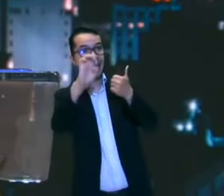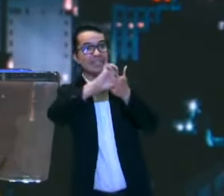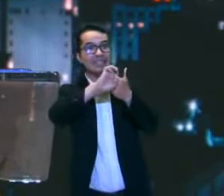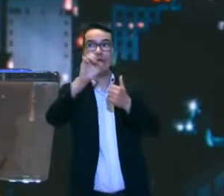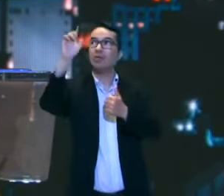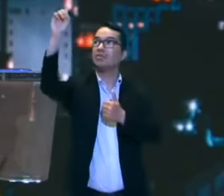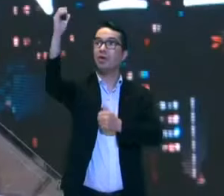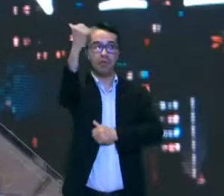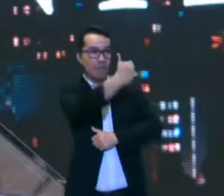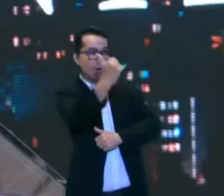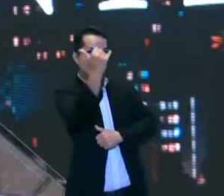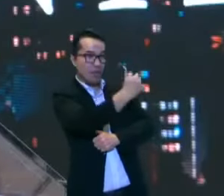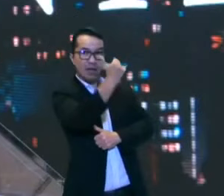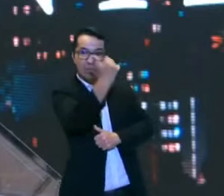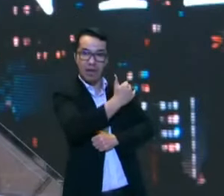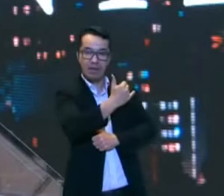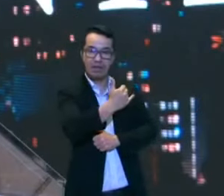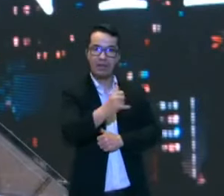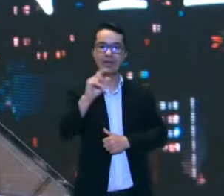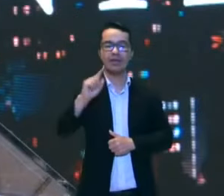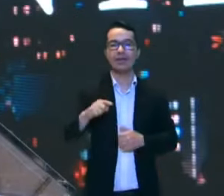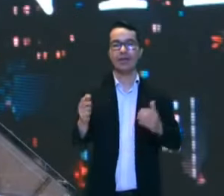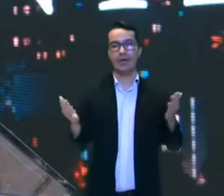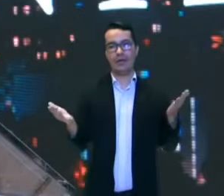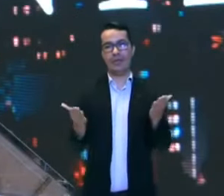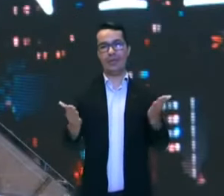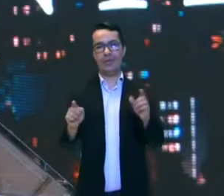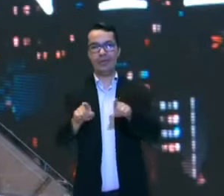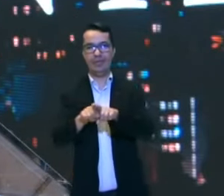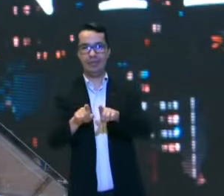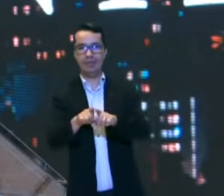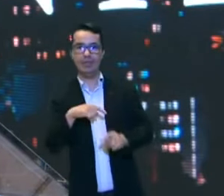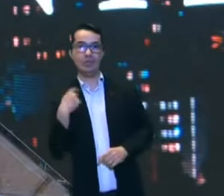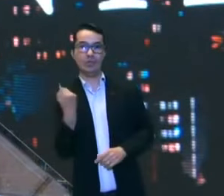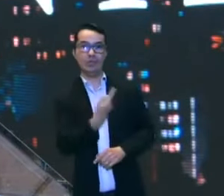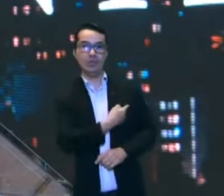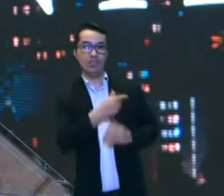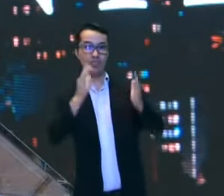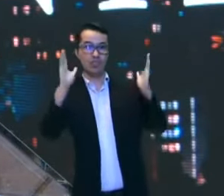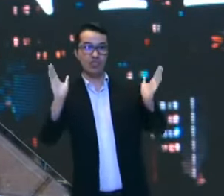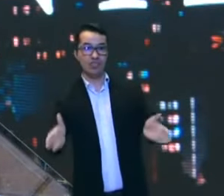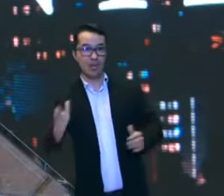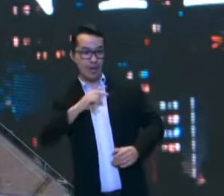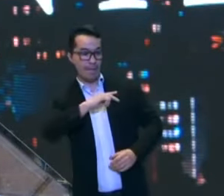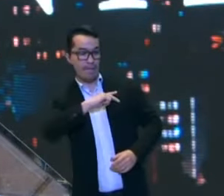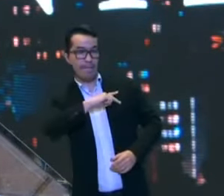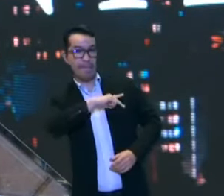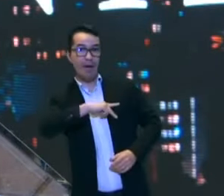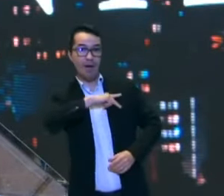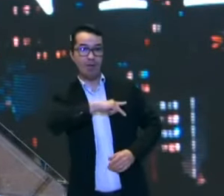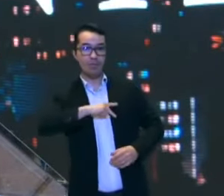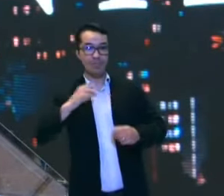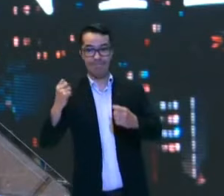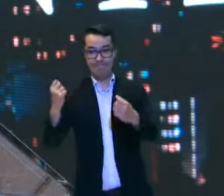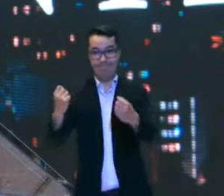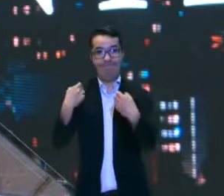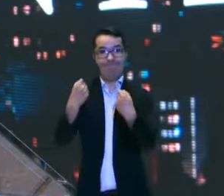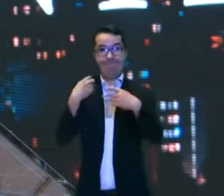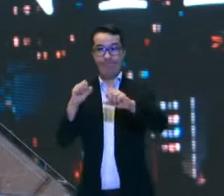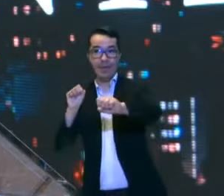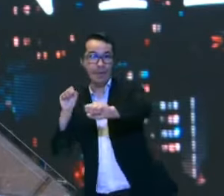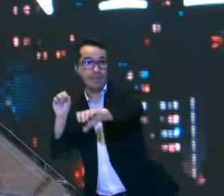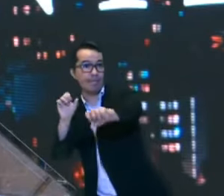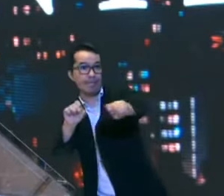nós recebemos da mão do apóstolo Paulo as informações privilegiadas que precisamos para vencer